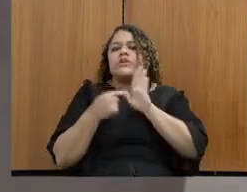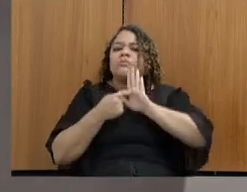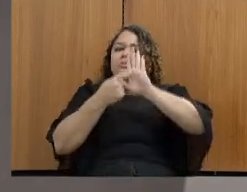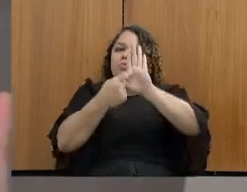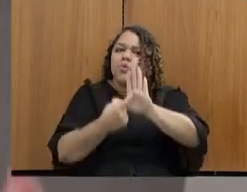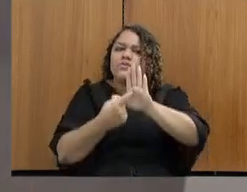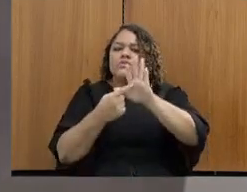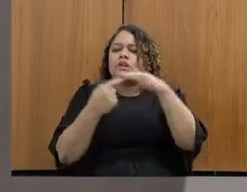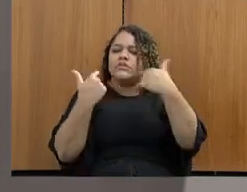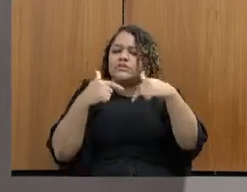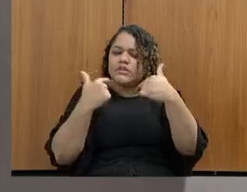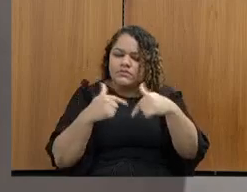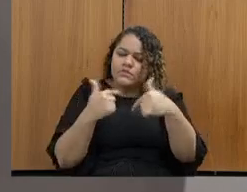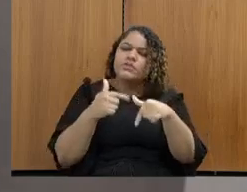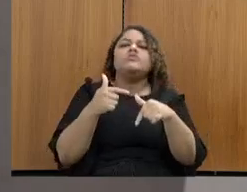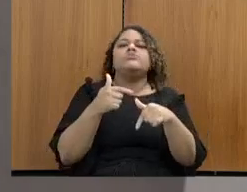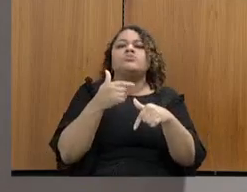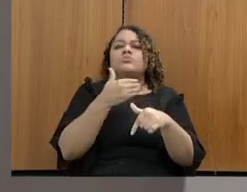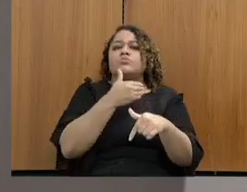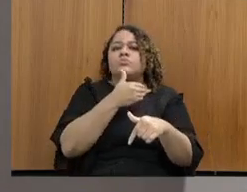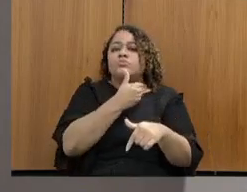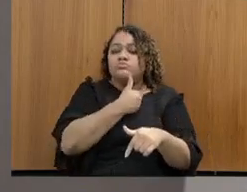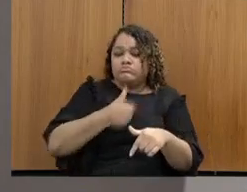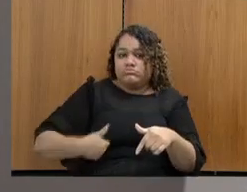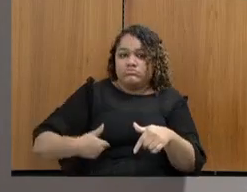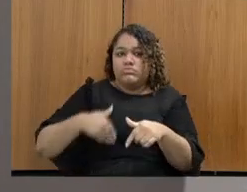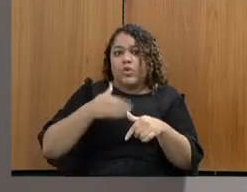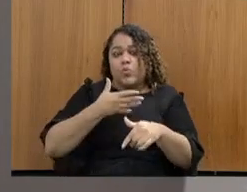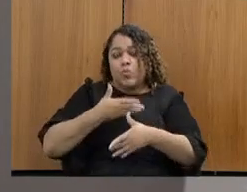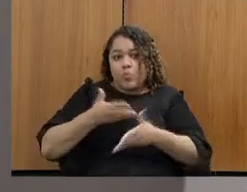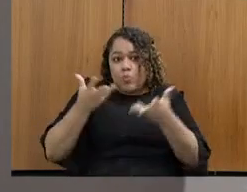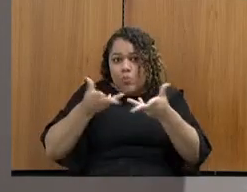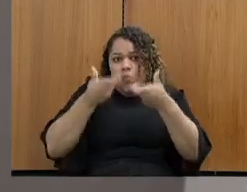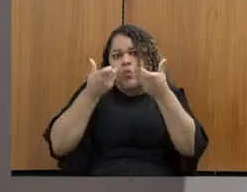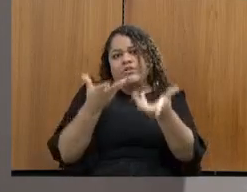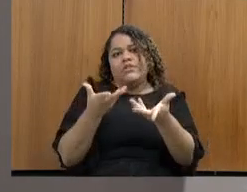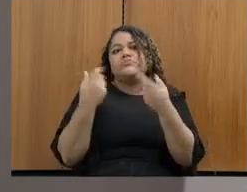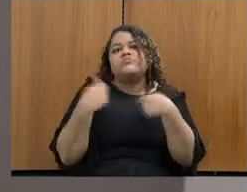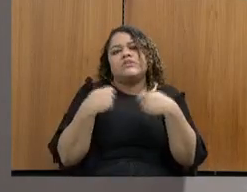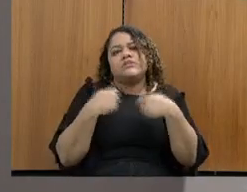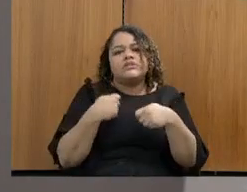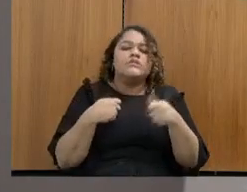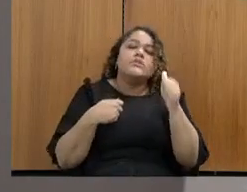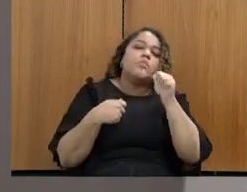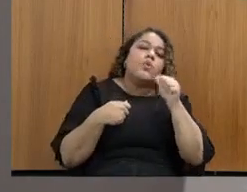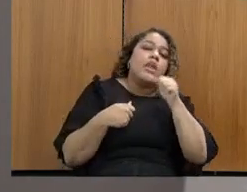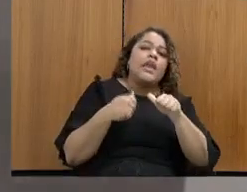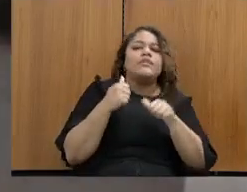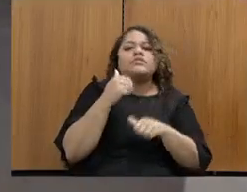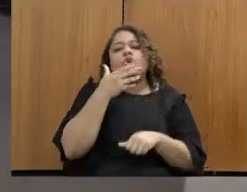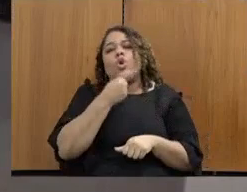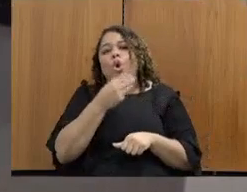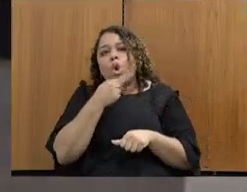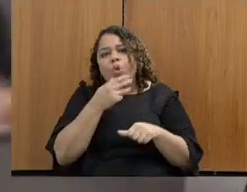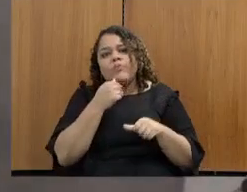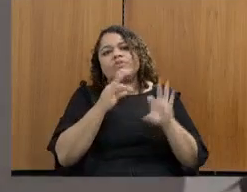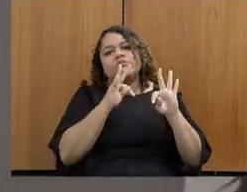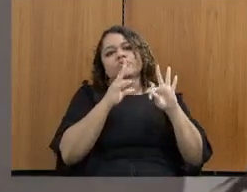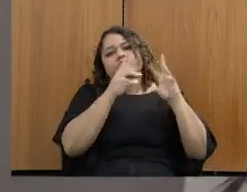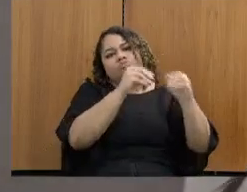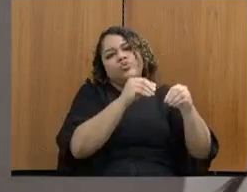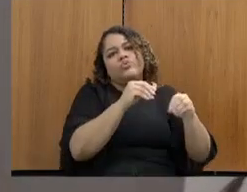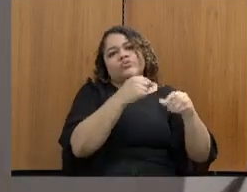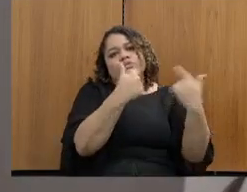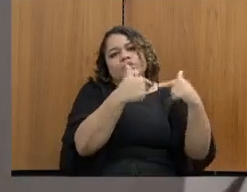uma investigação qualificada evidentemente que nós precisamos das mulheres e dos homens é que integram a nossa instituição